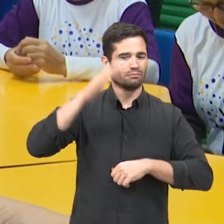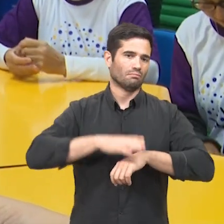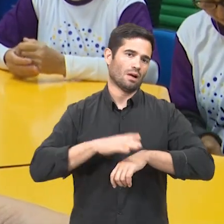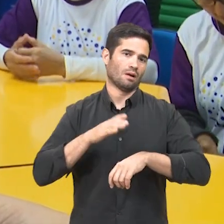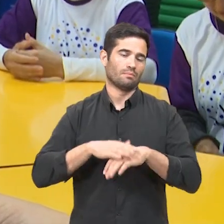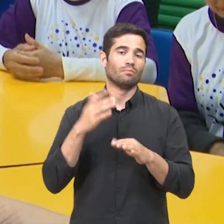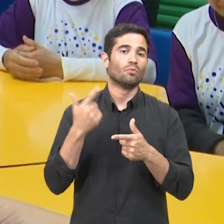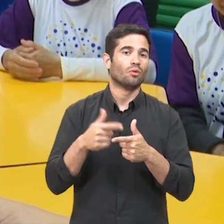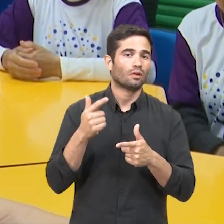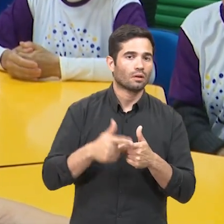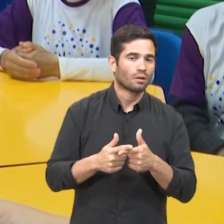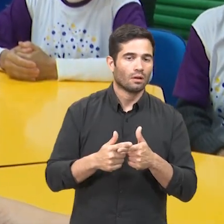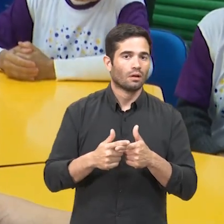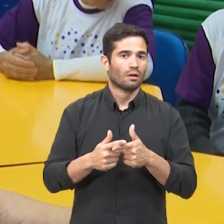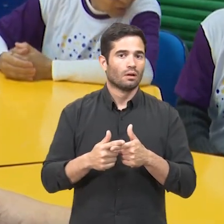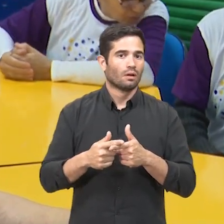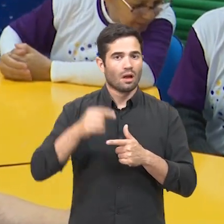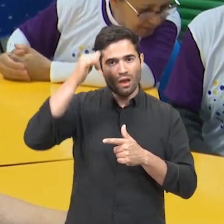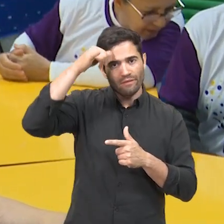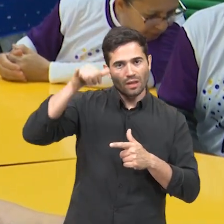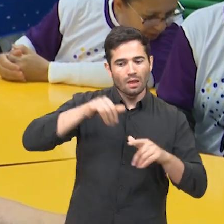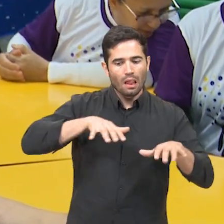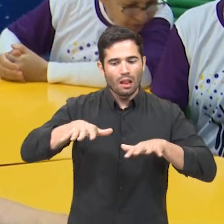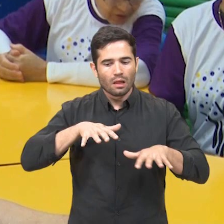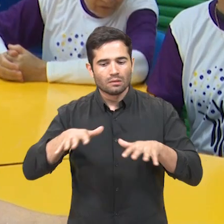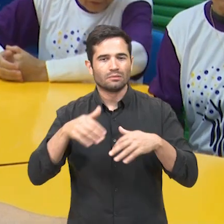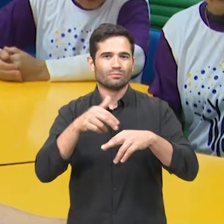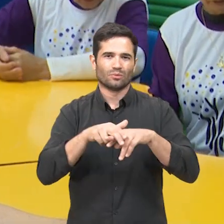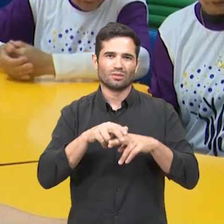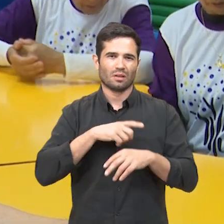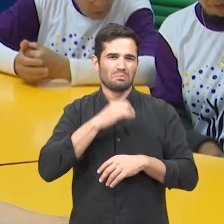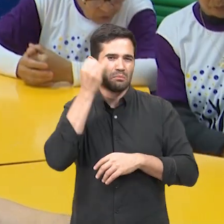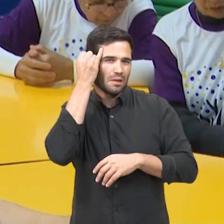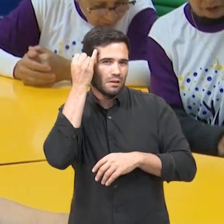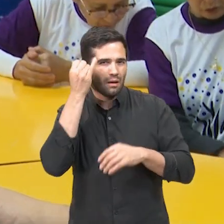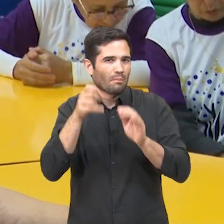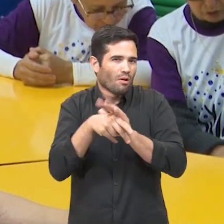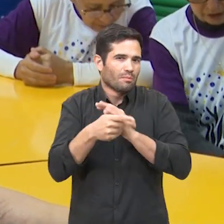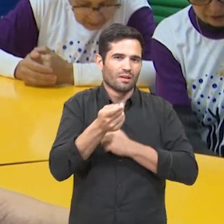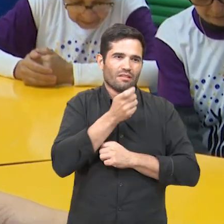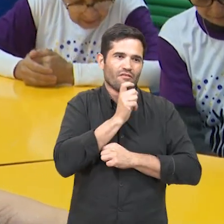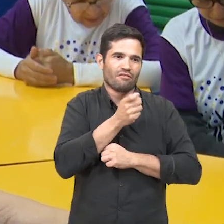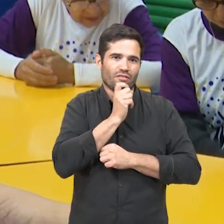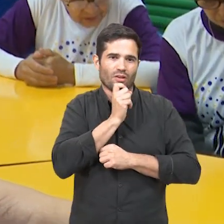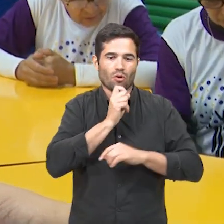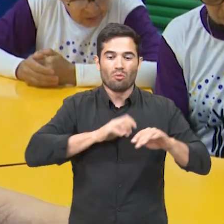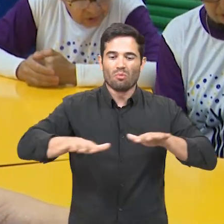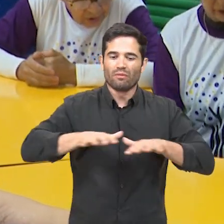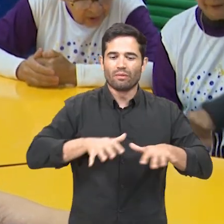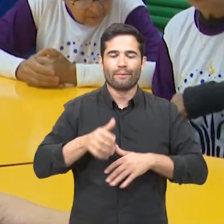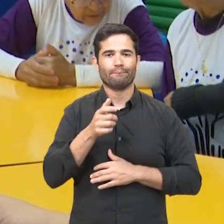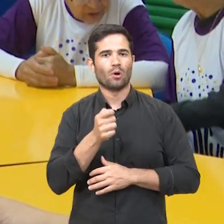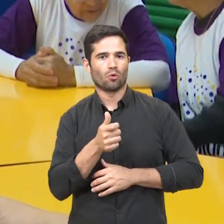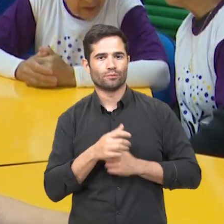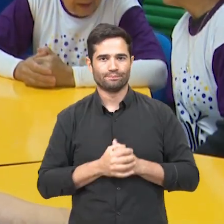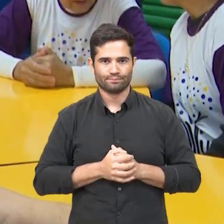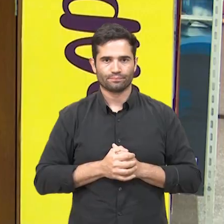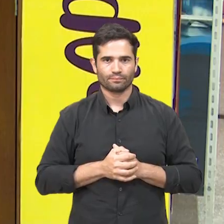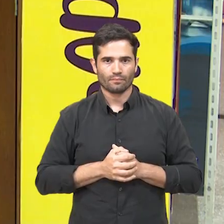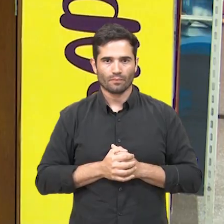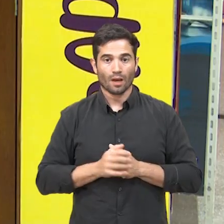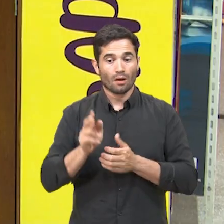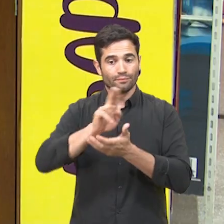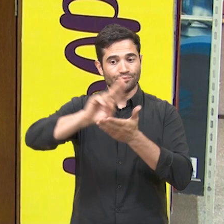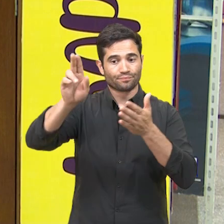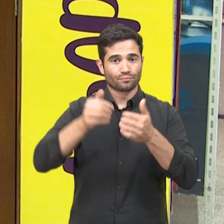também, em função da diminuição da mobilidade. Então, a gente tem aquela preguicinha de inverno, né? Então a gente se movimenta menos.